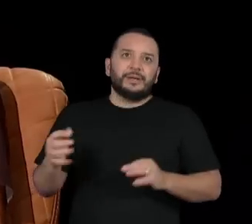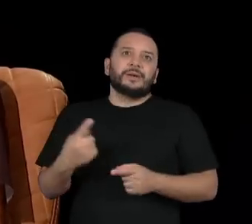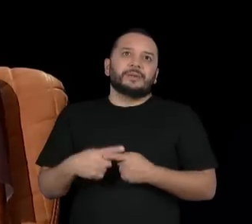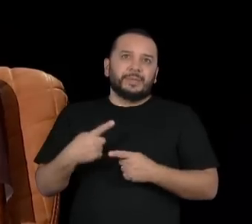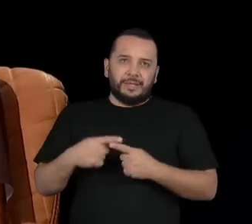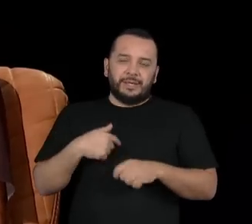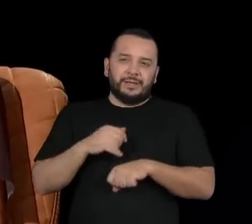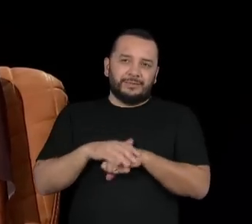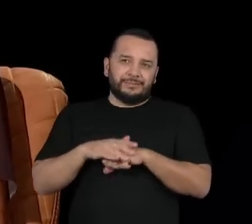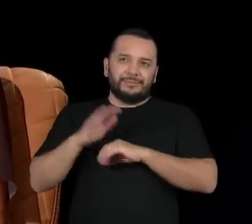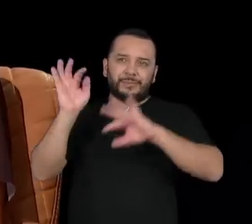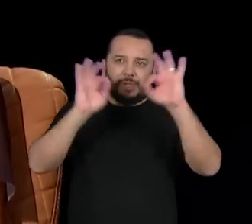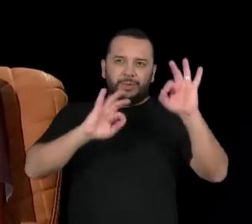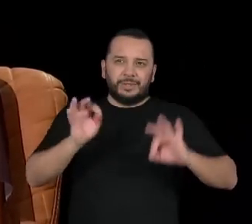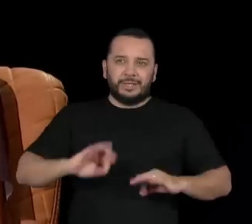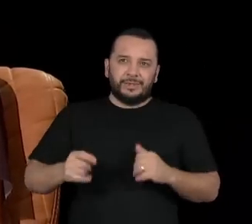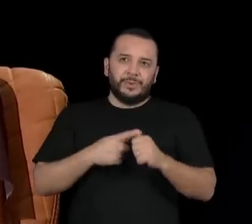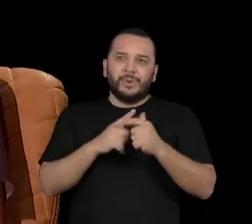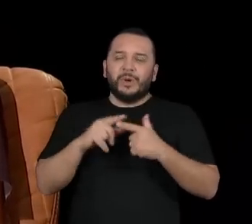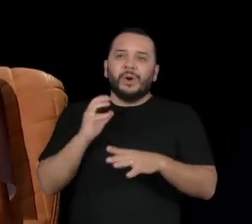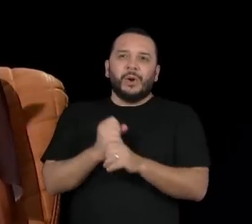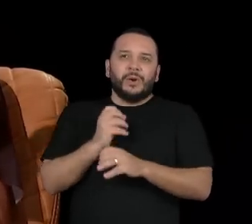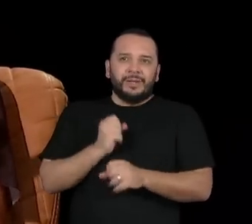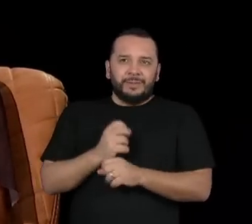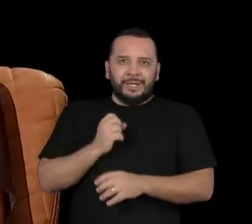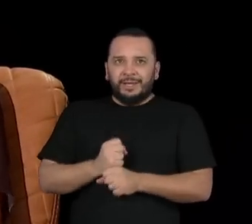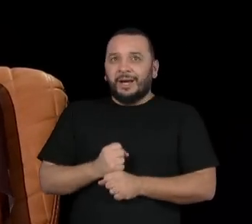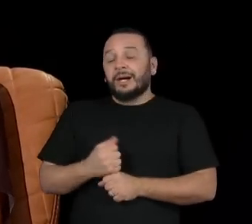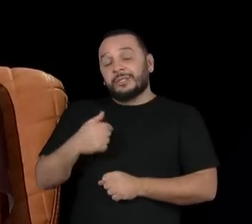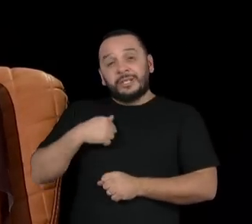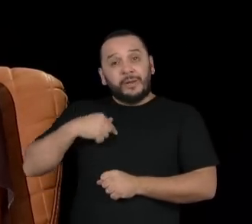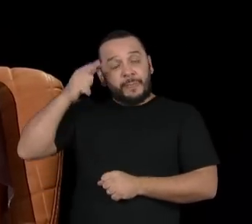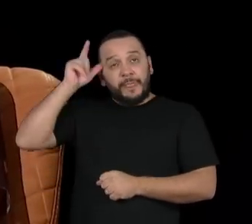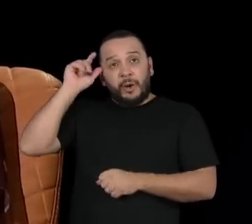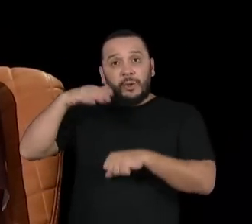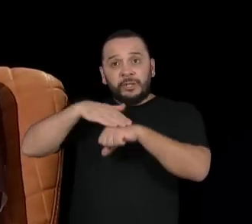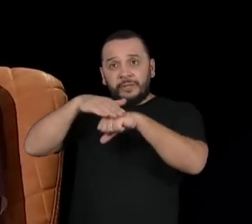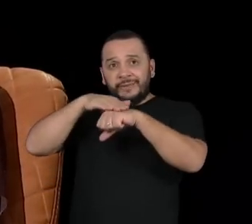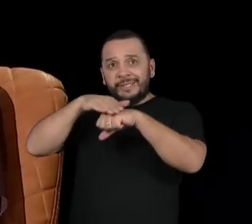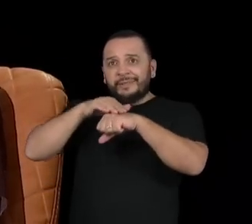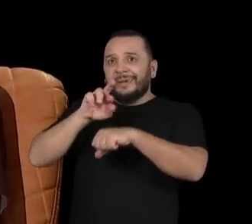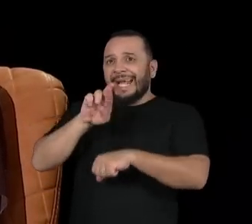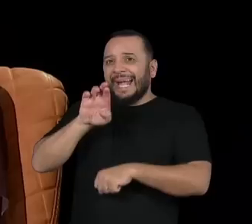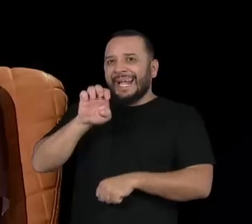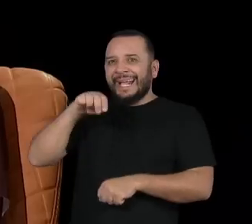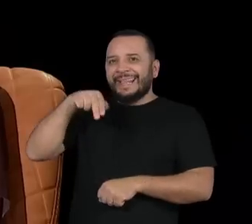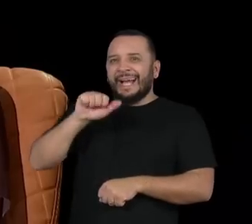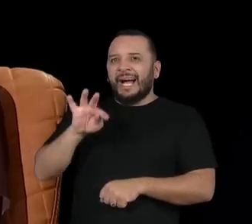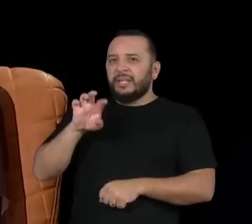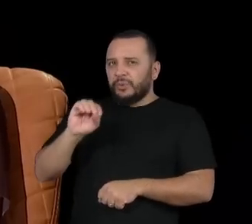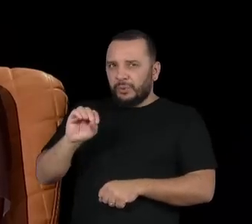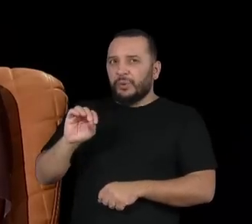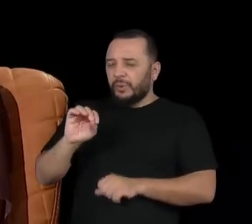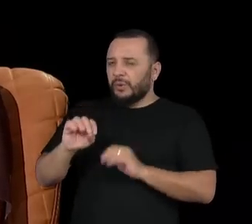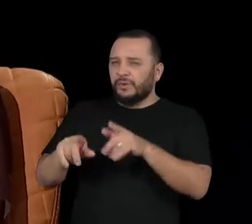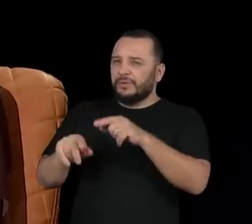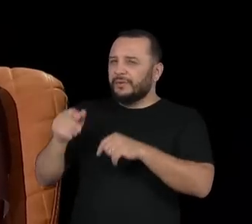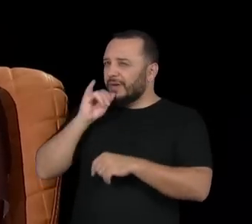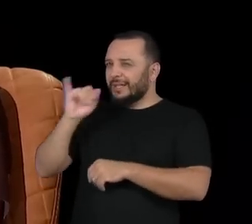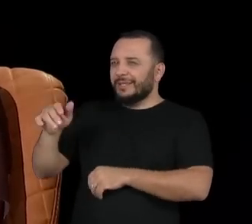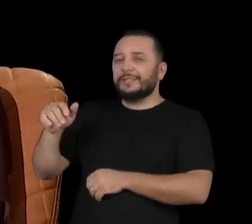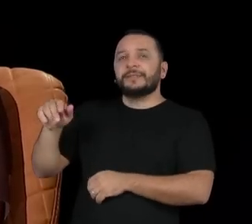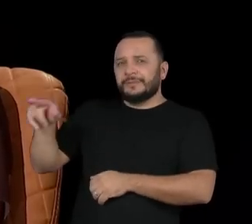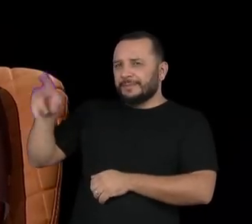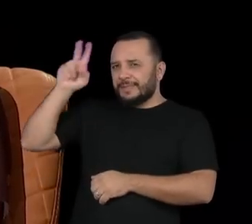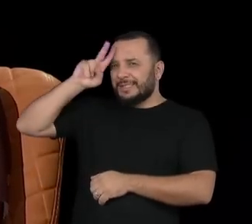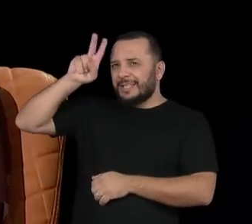fazia produção, a contabilidade. Eu tinha, ontem eu estava falando para o Renato Borg, eu falei assim, Borguinho, você lembra quando